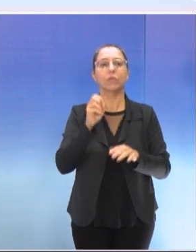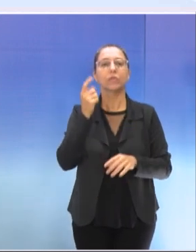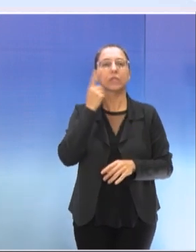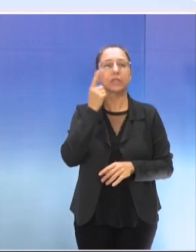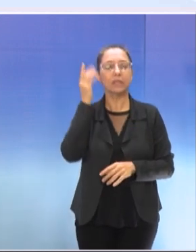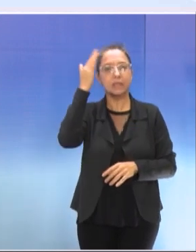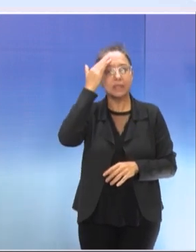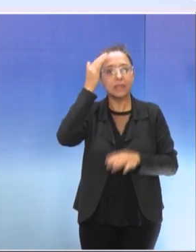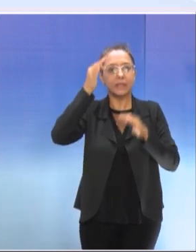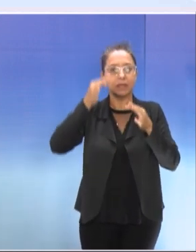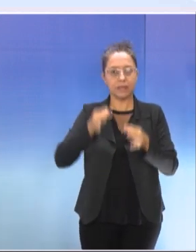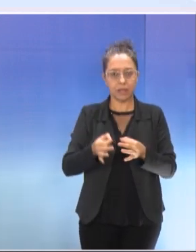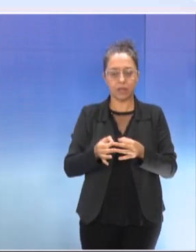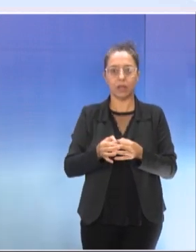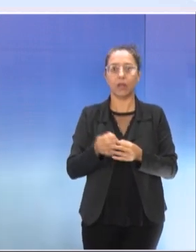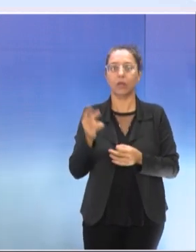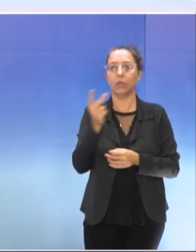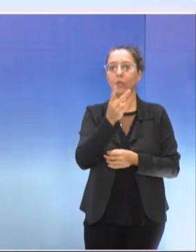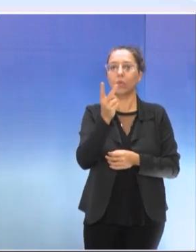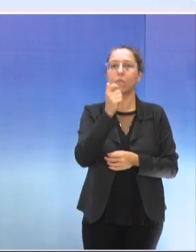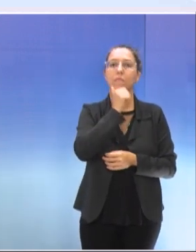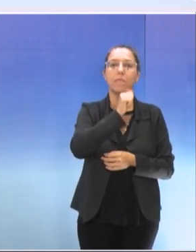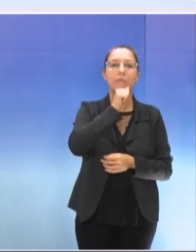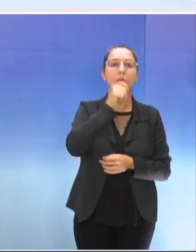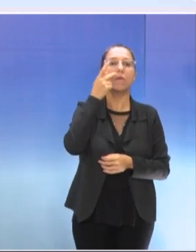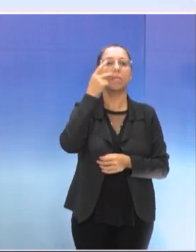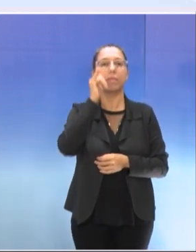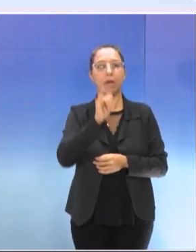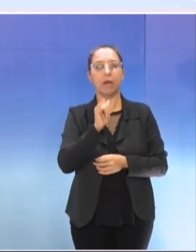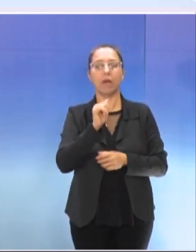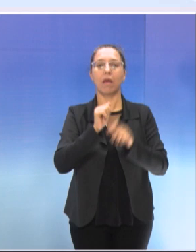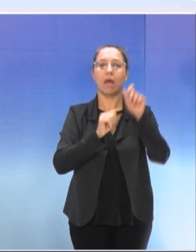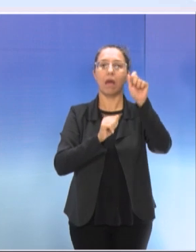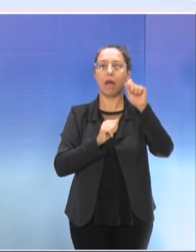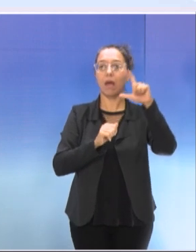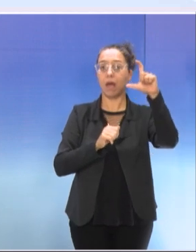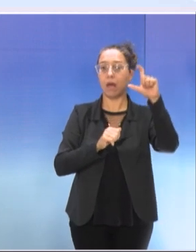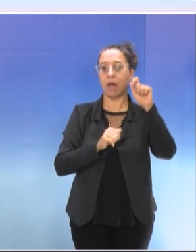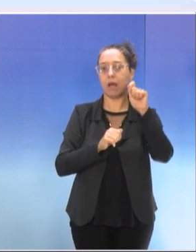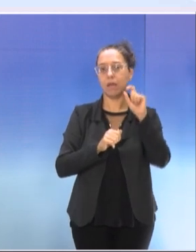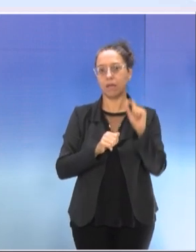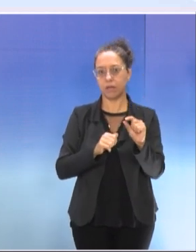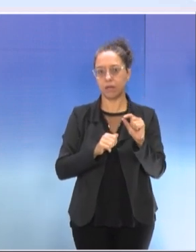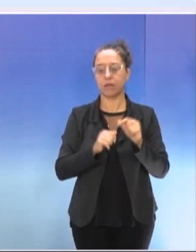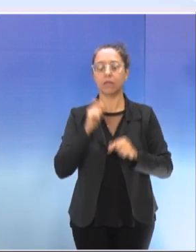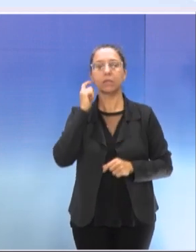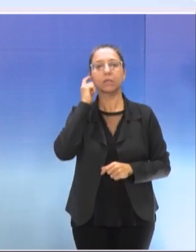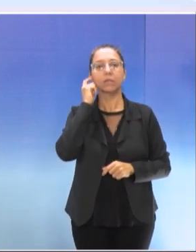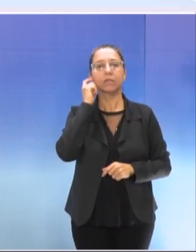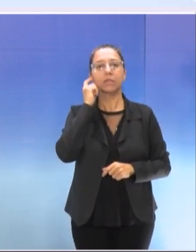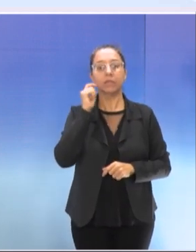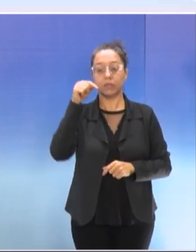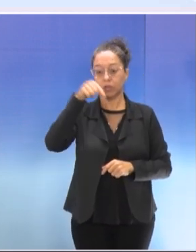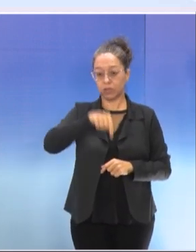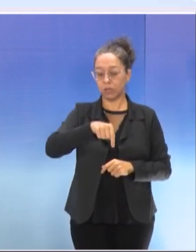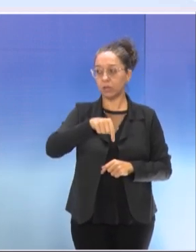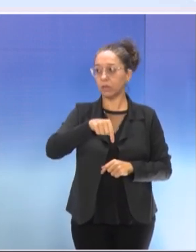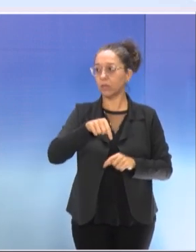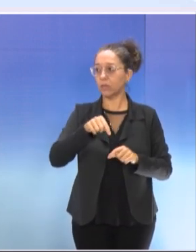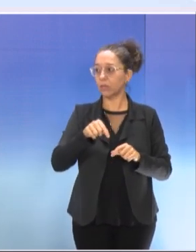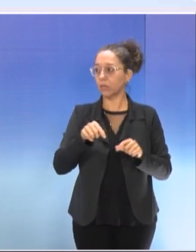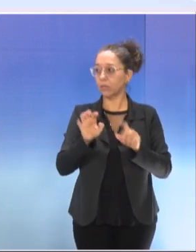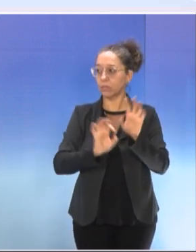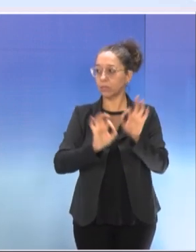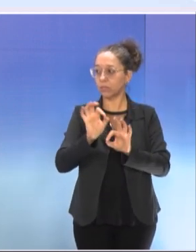que os pais heterozigotos, aqui eu vou colocar azão, azim, e vou fazer aqui,